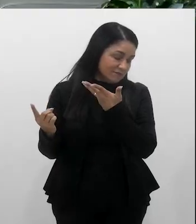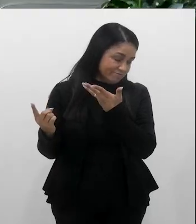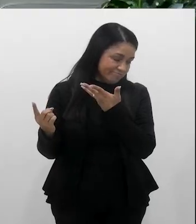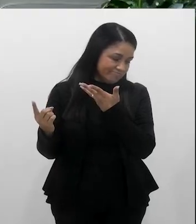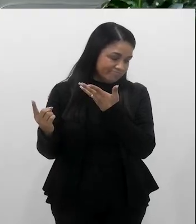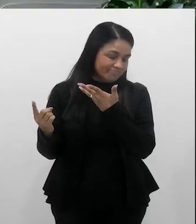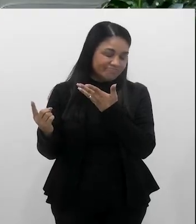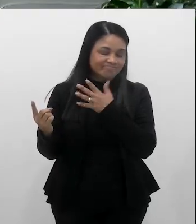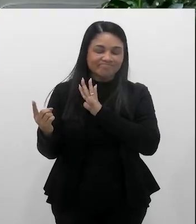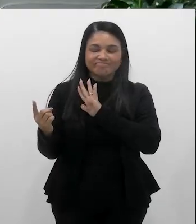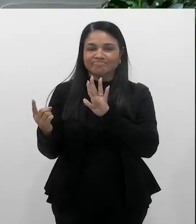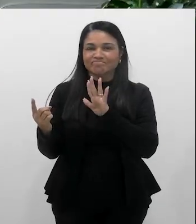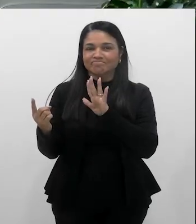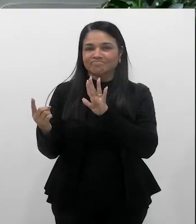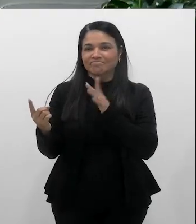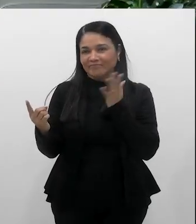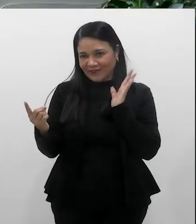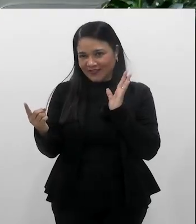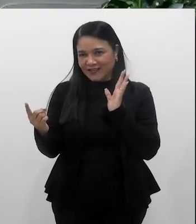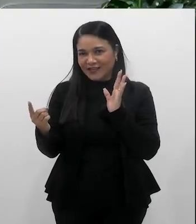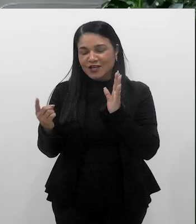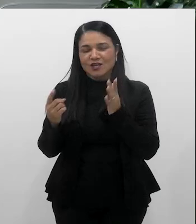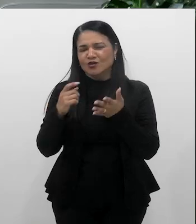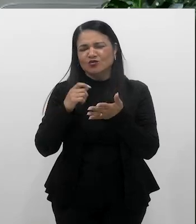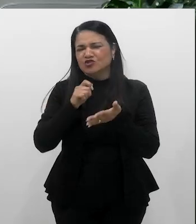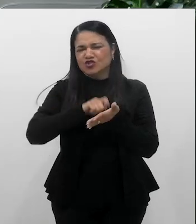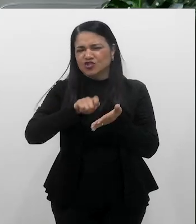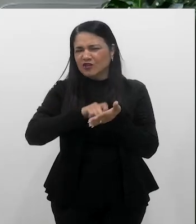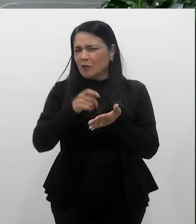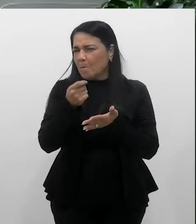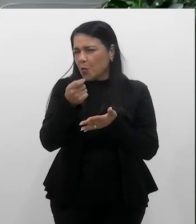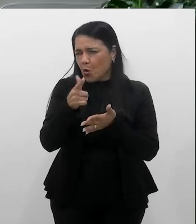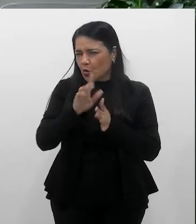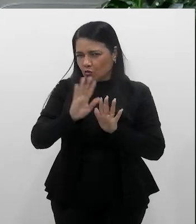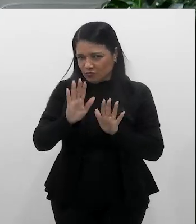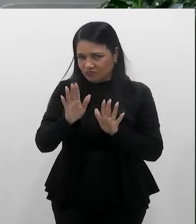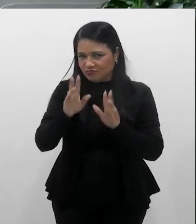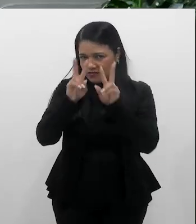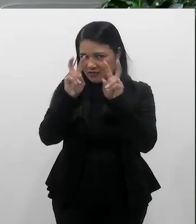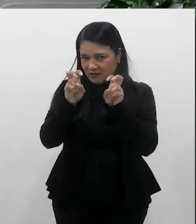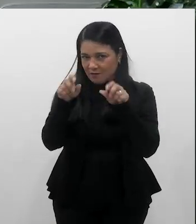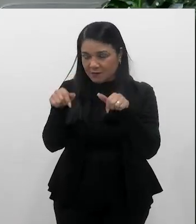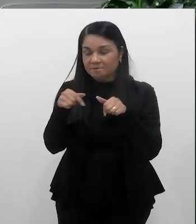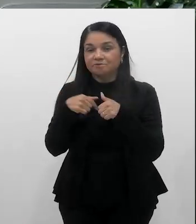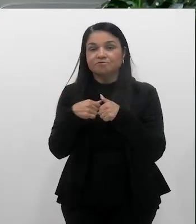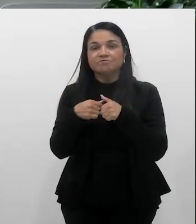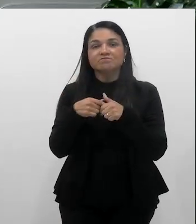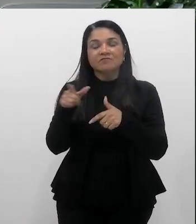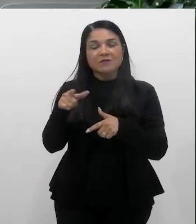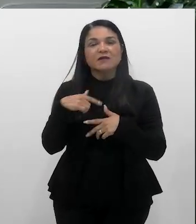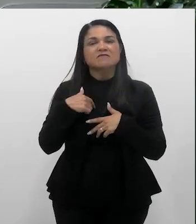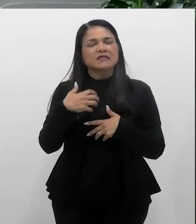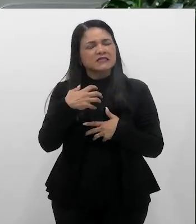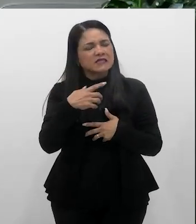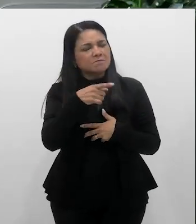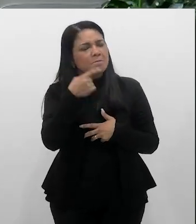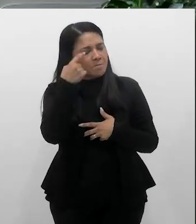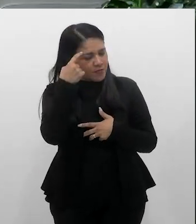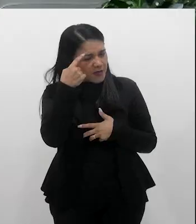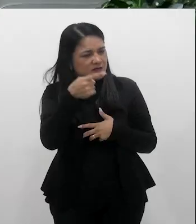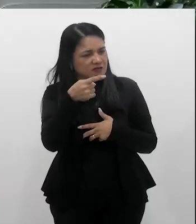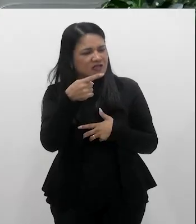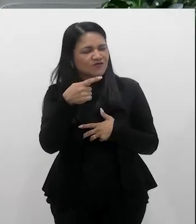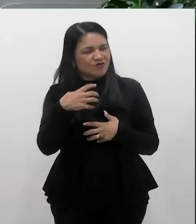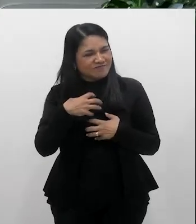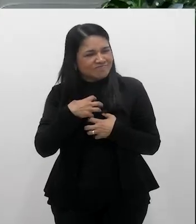não terminava a palavra. Lá vem o... Eu não falei muito disso no livro. Mas você acha que ele, de certa forma, ele ficou ressentido com a